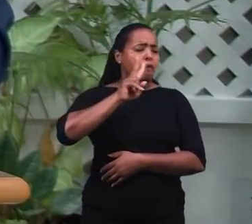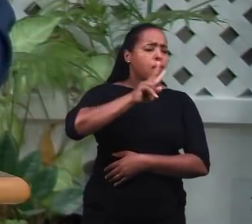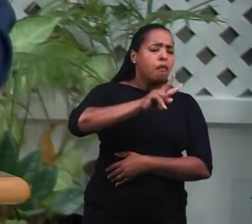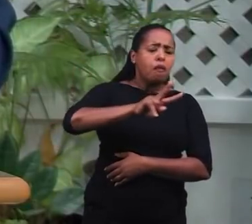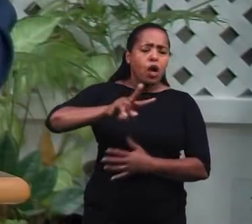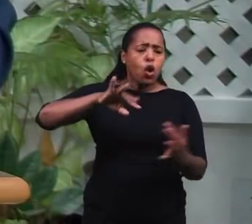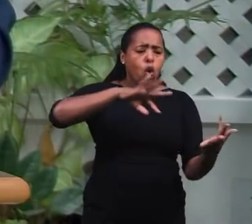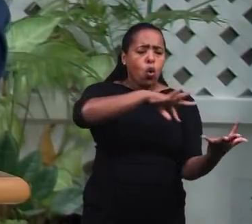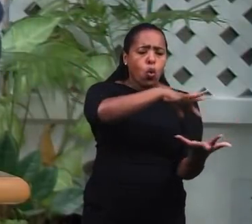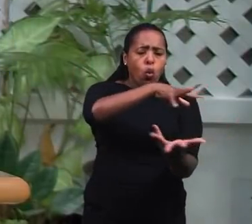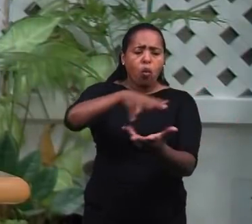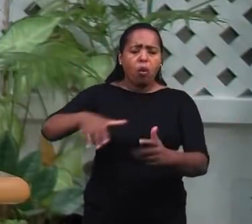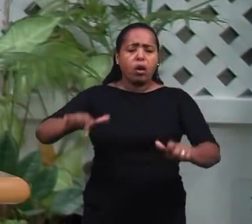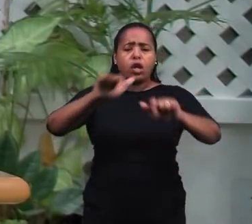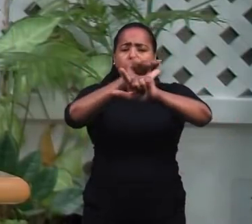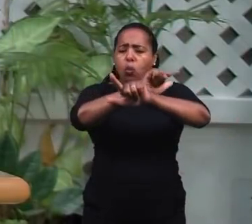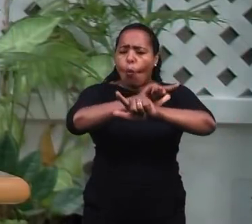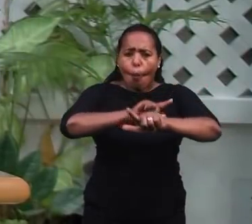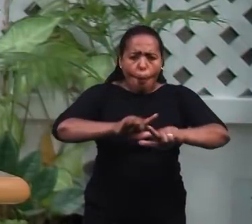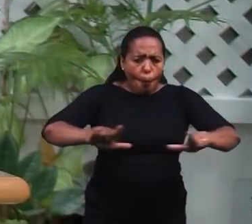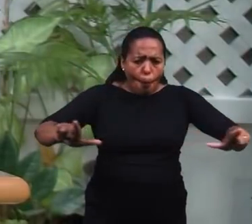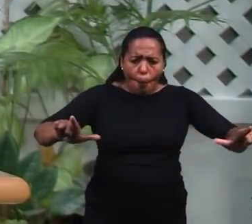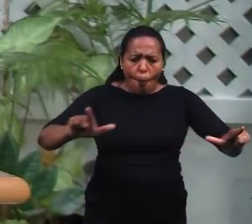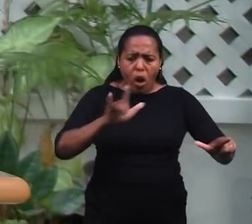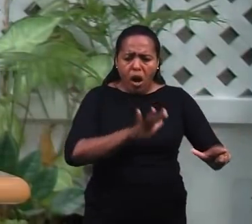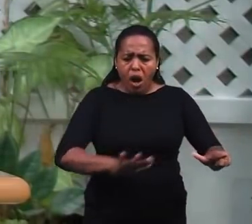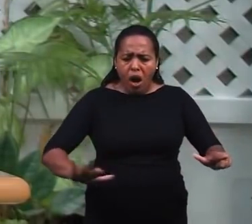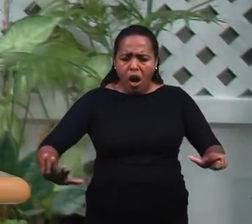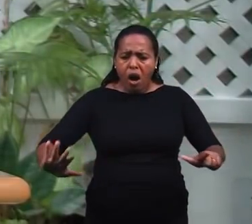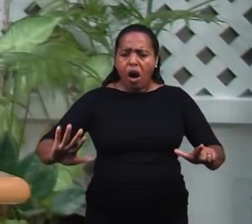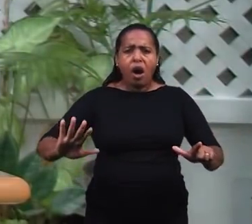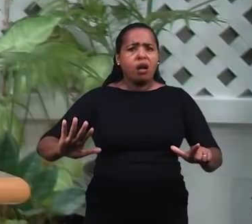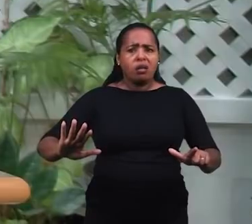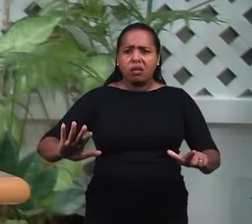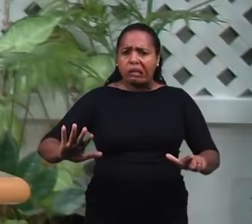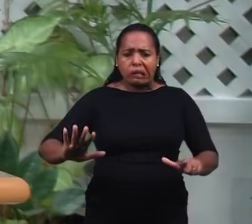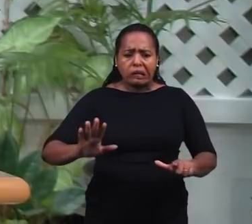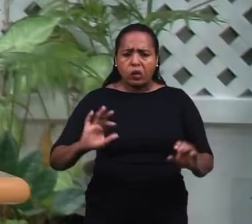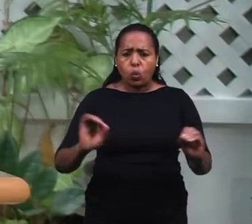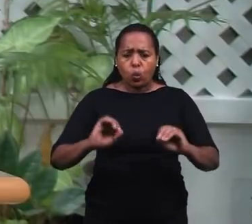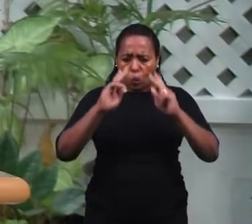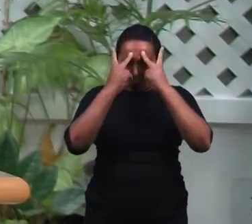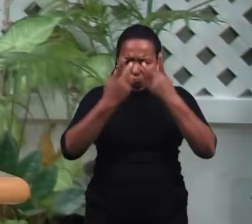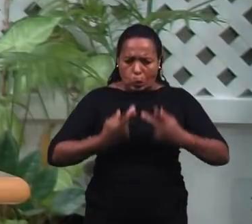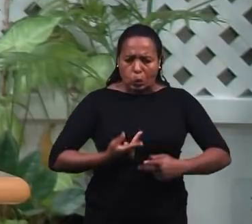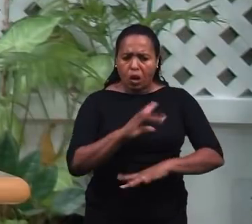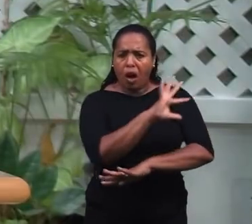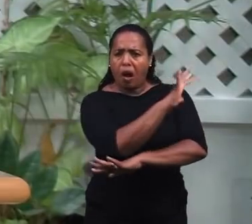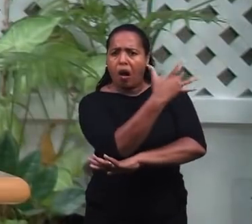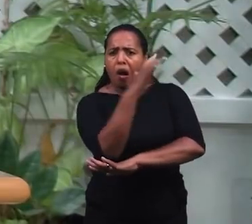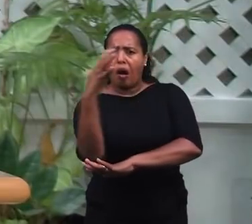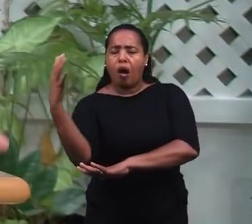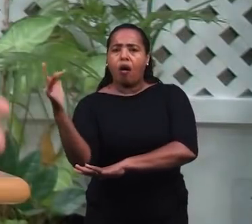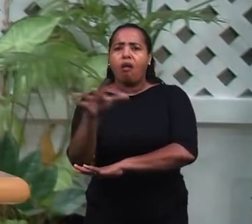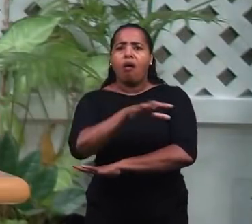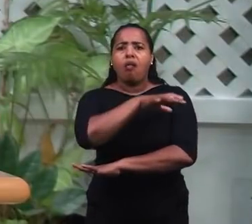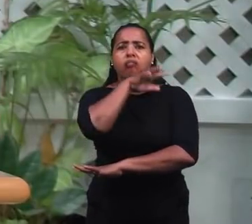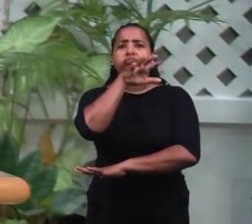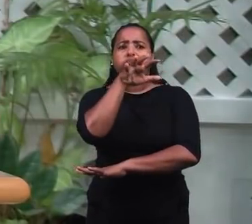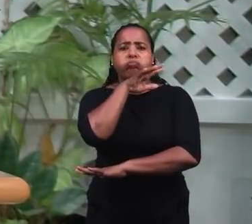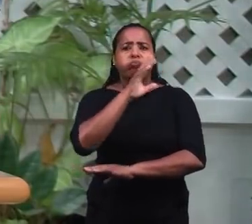vida. Não tinha crianças, não tinha homens, árvores, não tinha